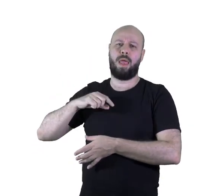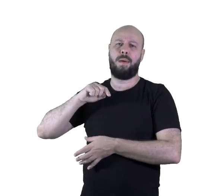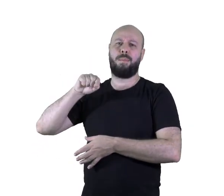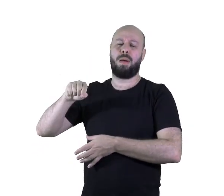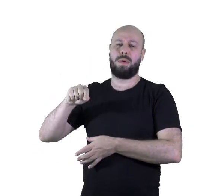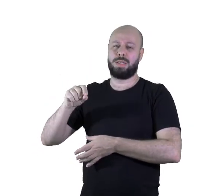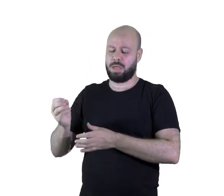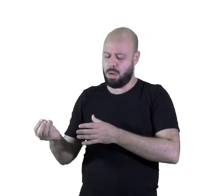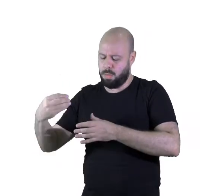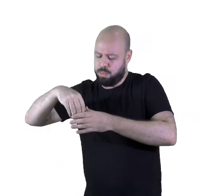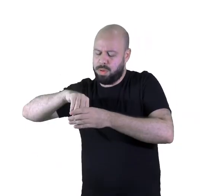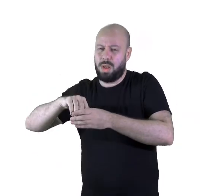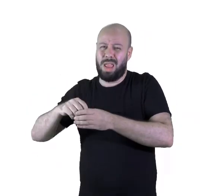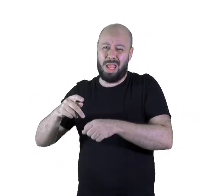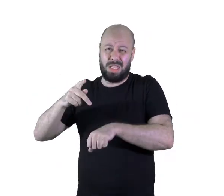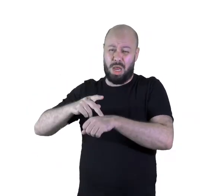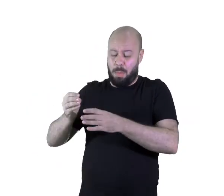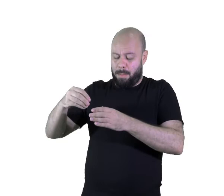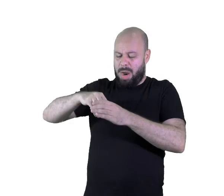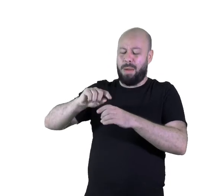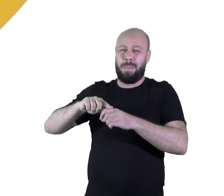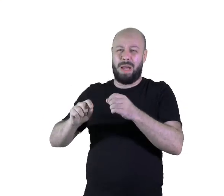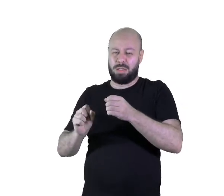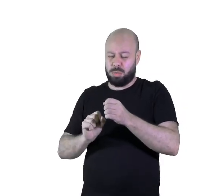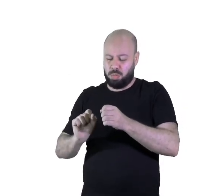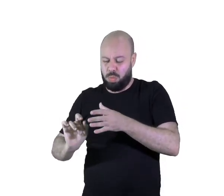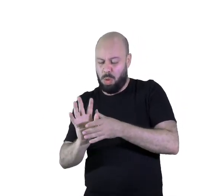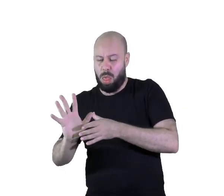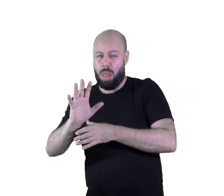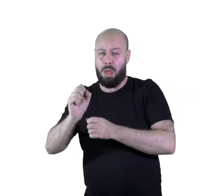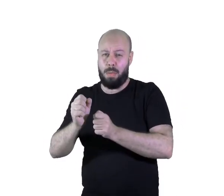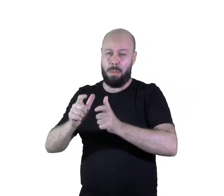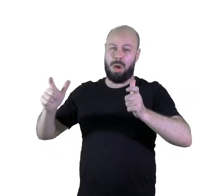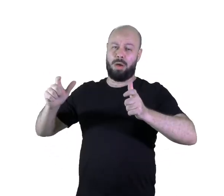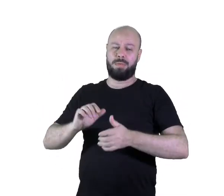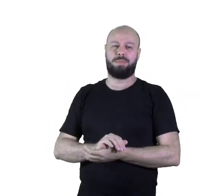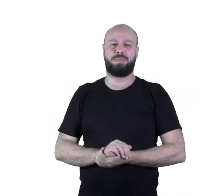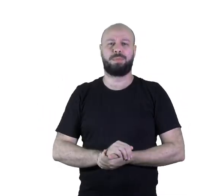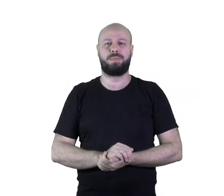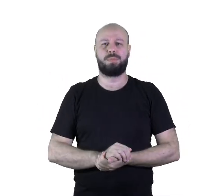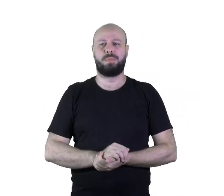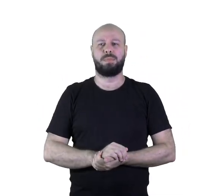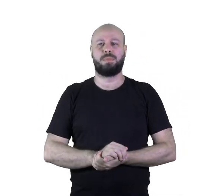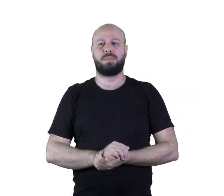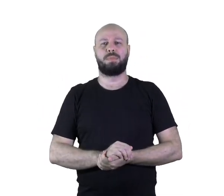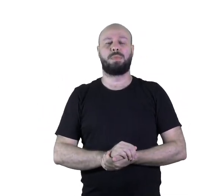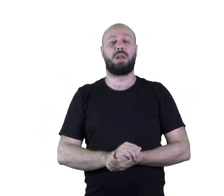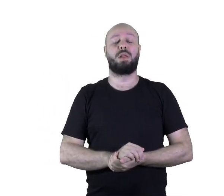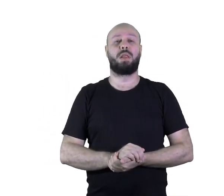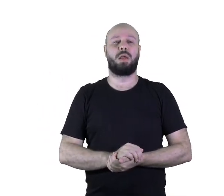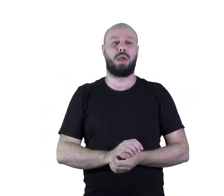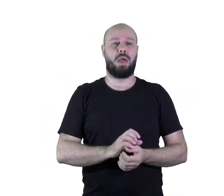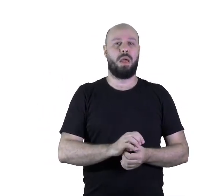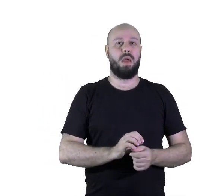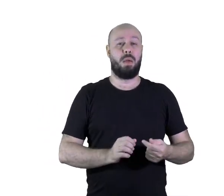maior parte deles são gasosos. Então, a gente vai ver um pouquinho dos planetas. A gente tem Mercúrio, que é o